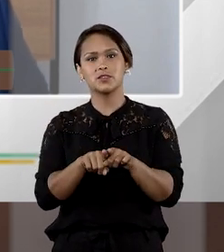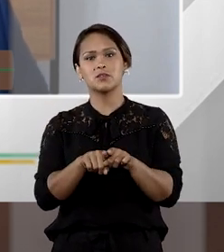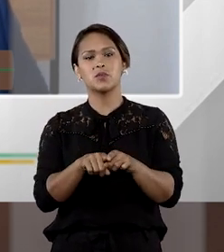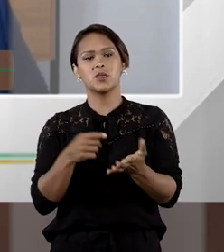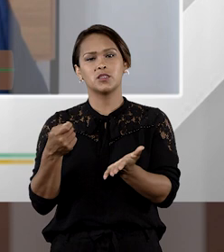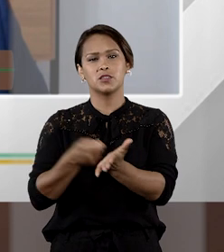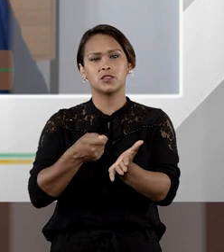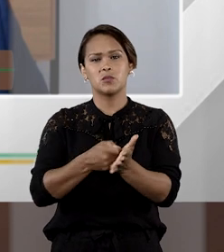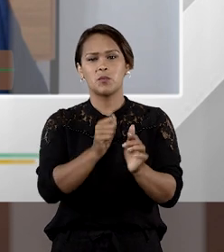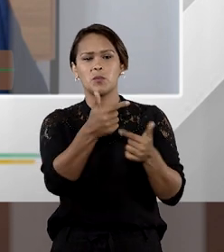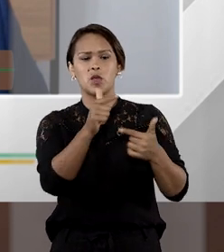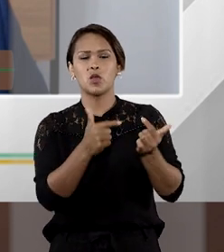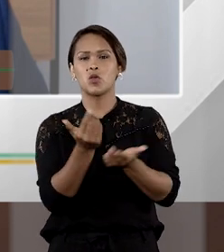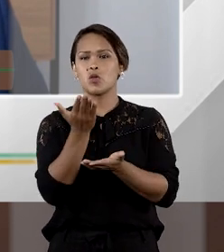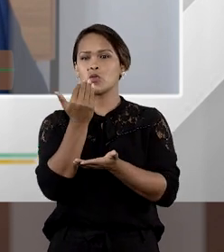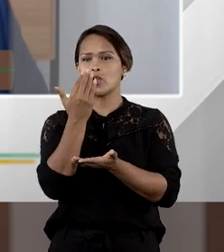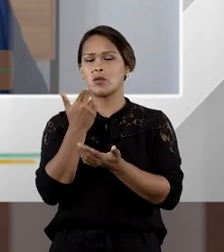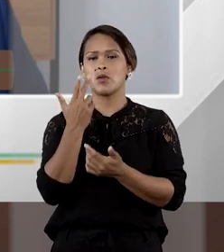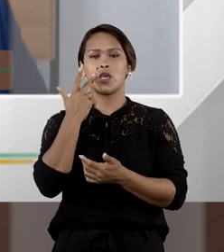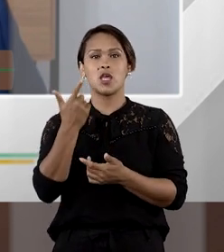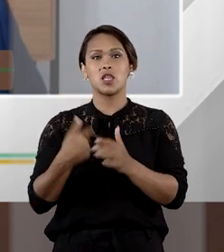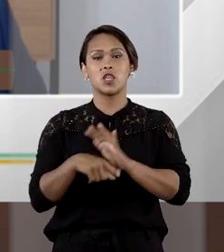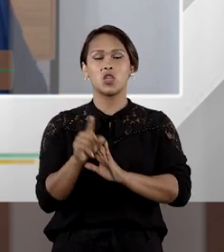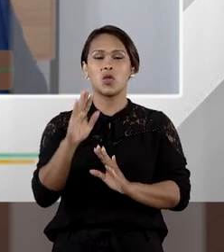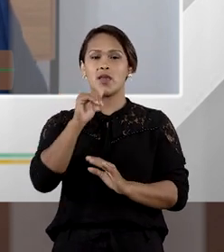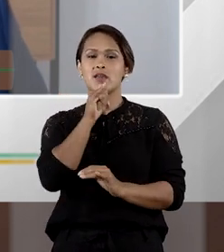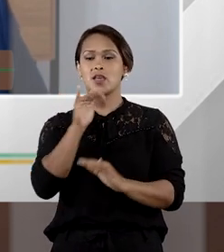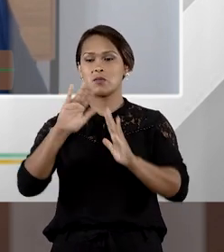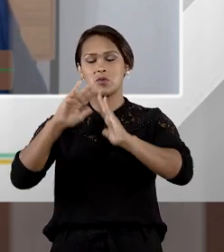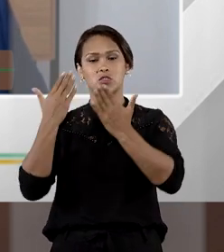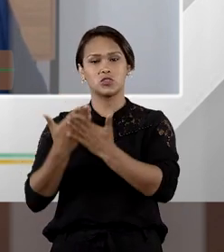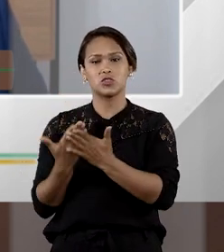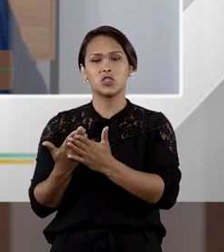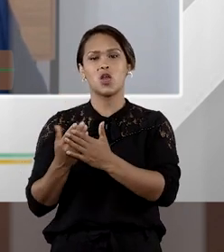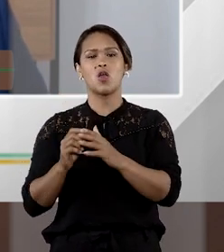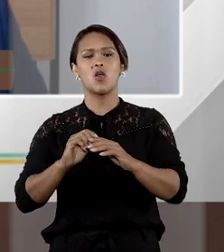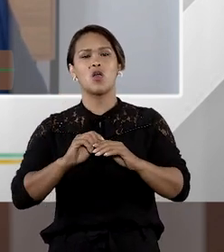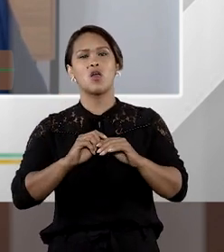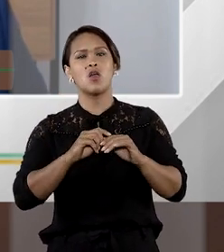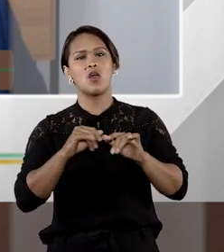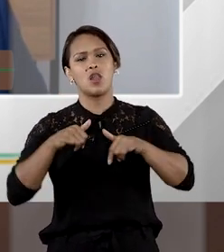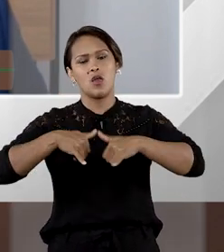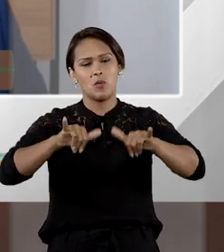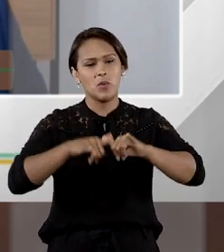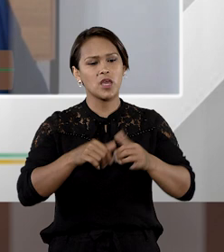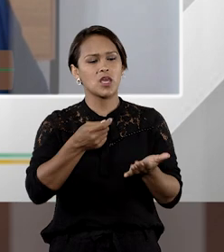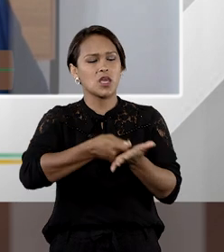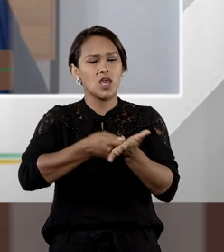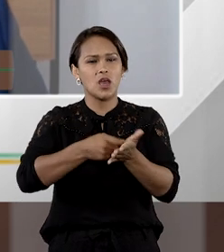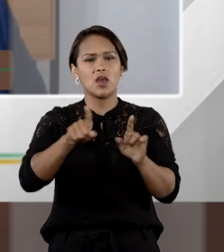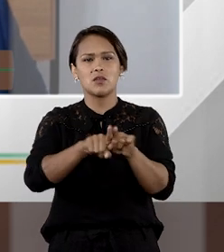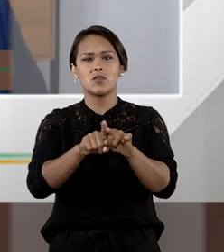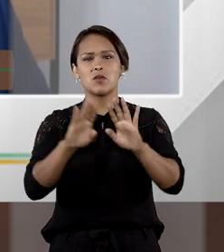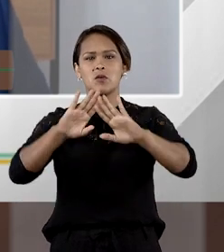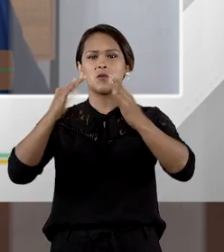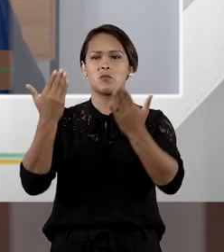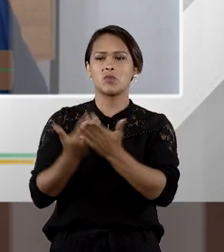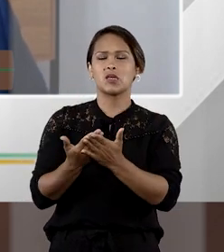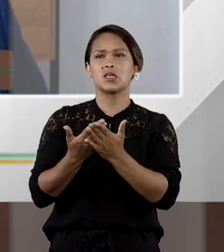de pagamento dos alimentos in natura, pagar a escola, pagar as compras do supermercado, pagar a